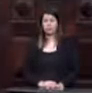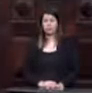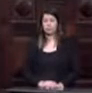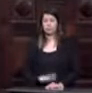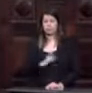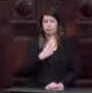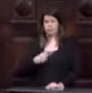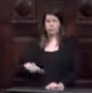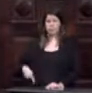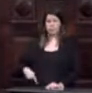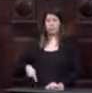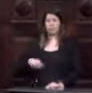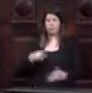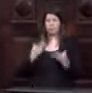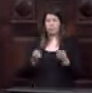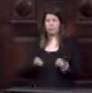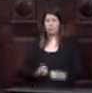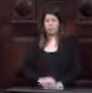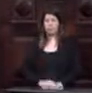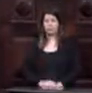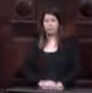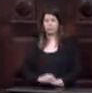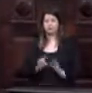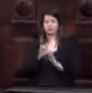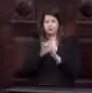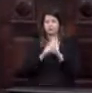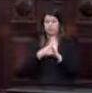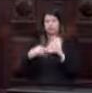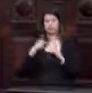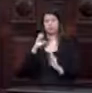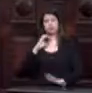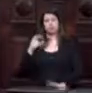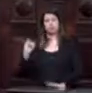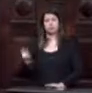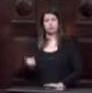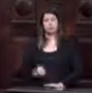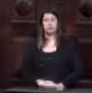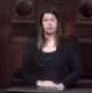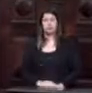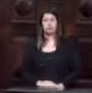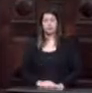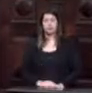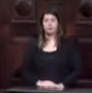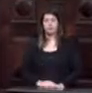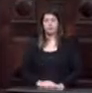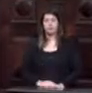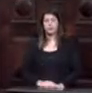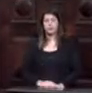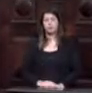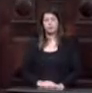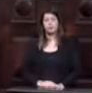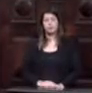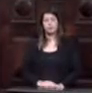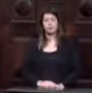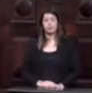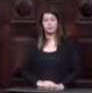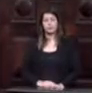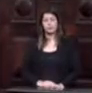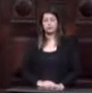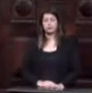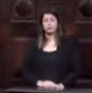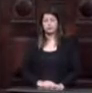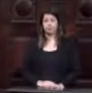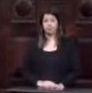Senhor presidente, favorável. Ao substitutivo da CCJ? Exato. Obrigado, deputado.